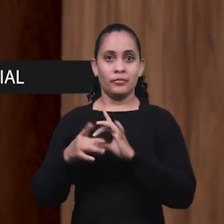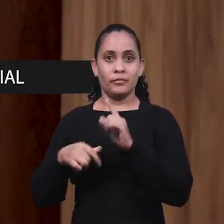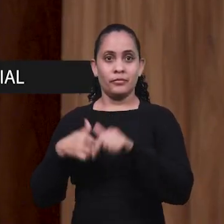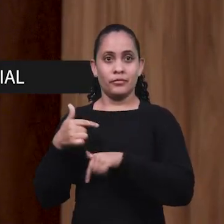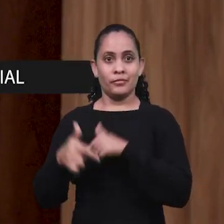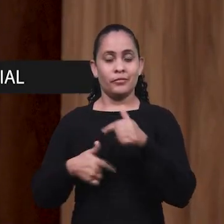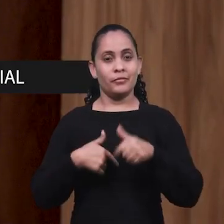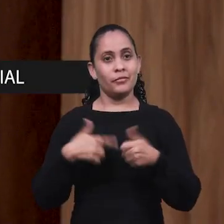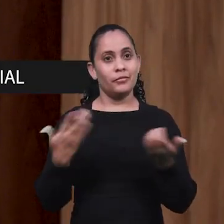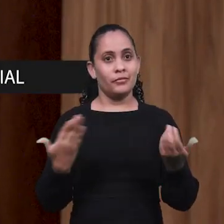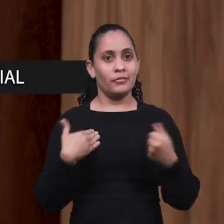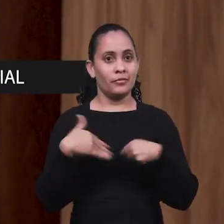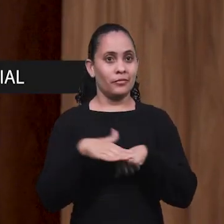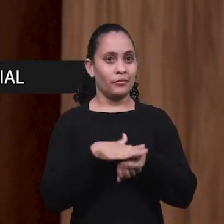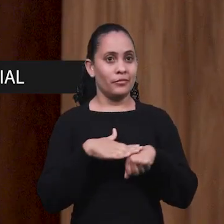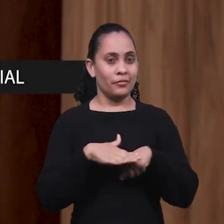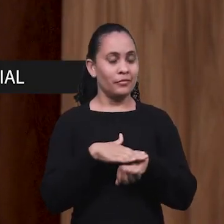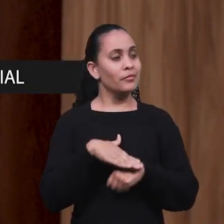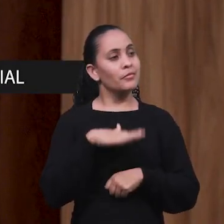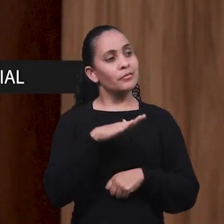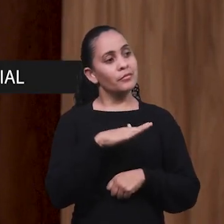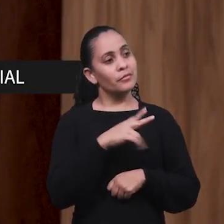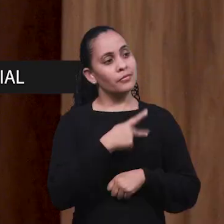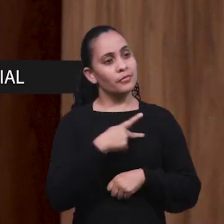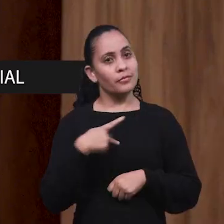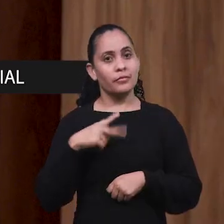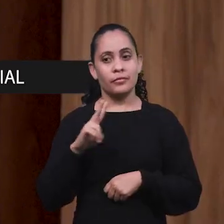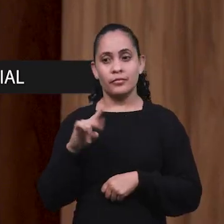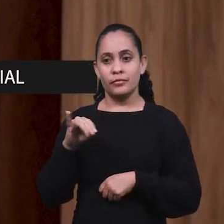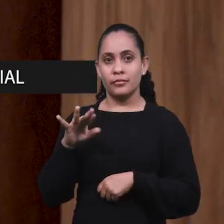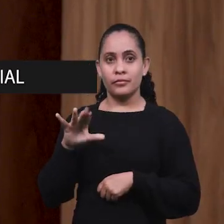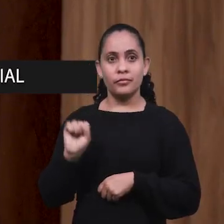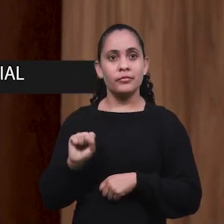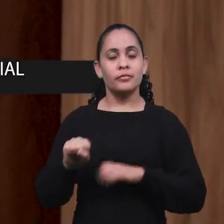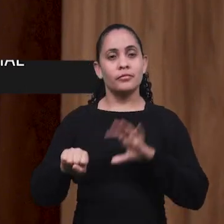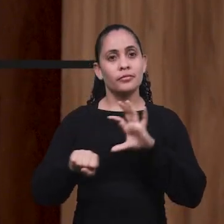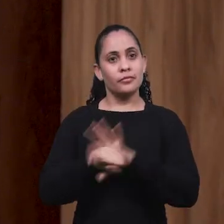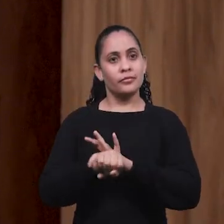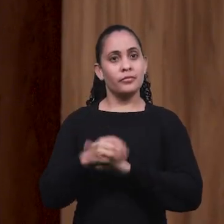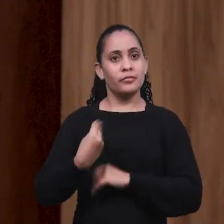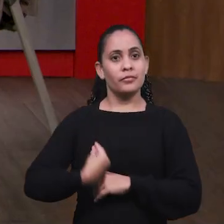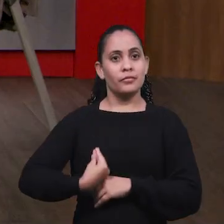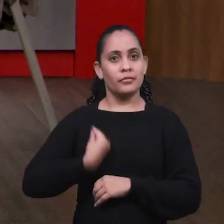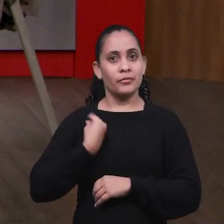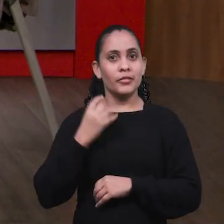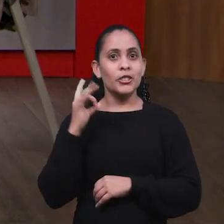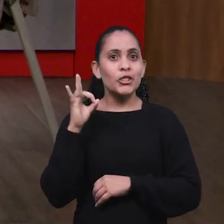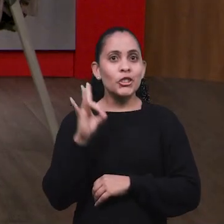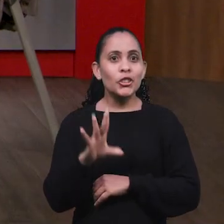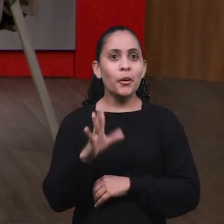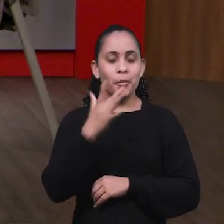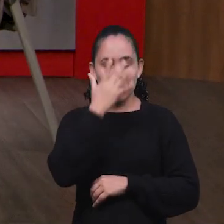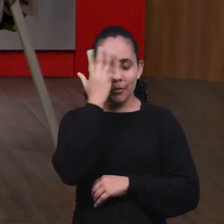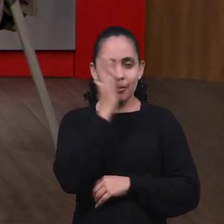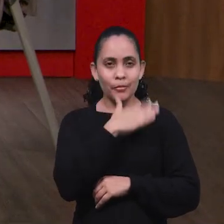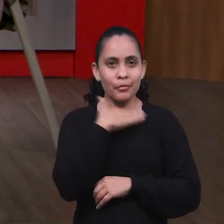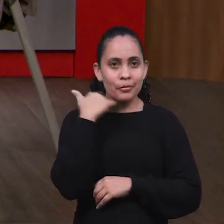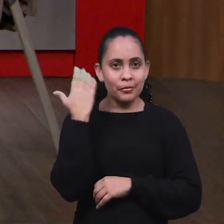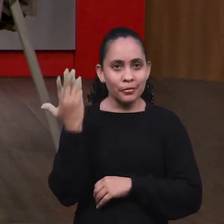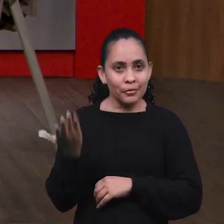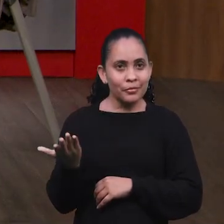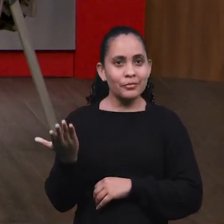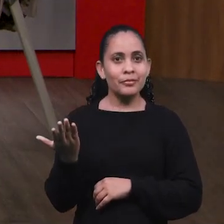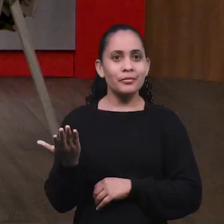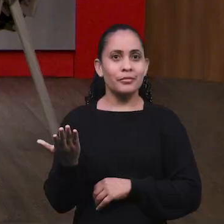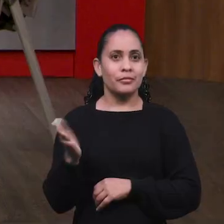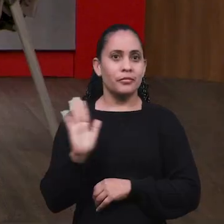Então eu vou começar perguntando ao Vinícius sobre seguro de vida. É só para a morte, Vinícius?